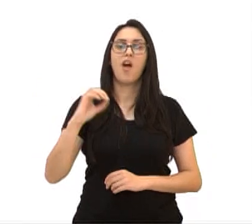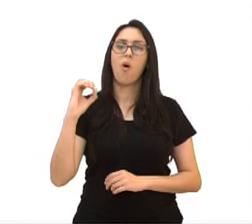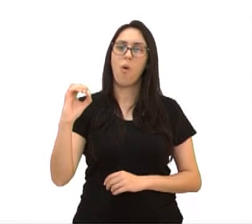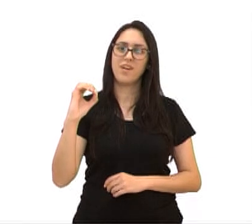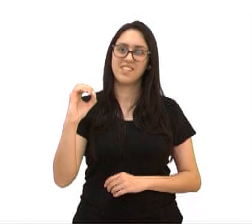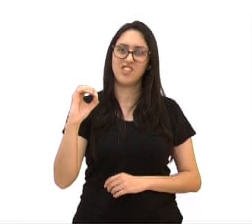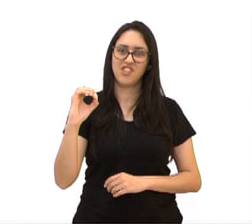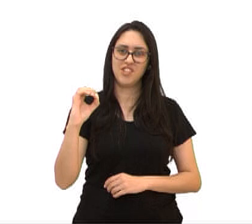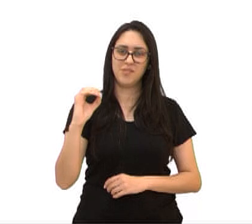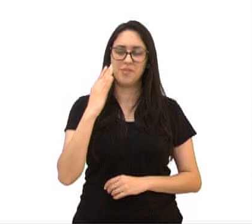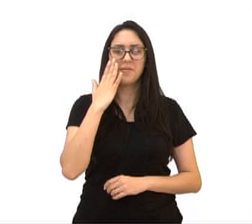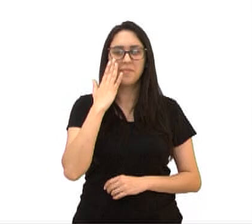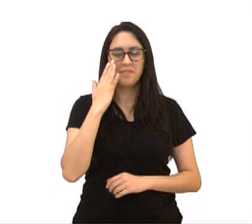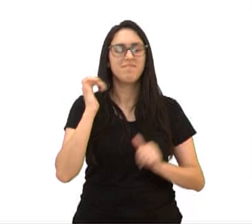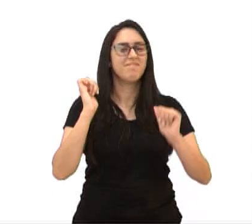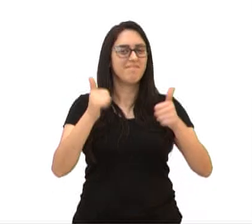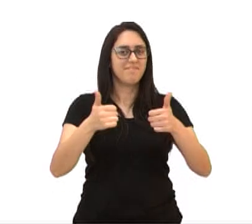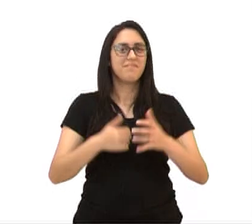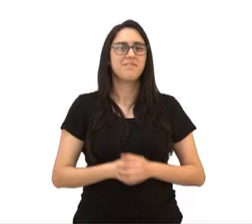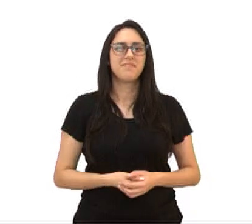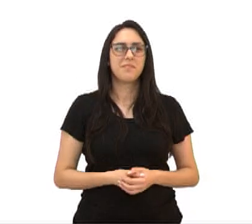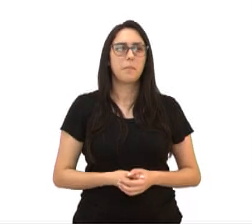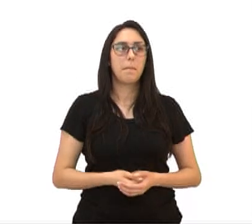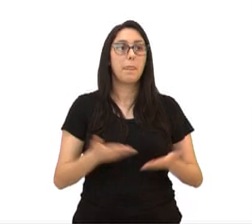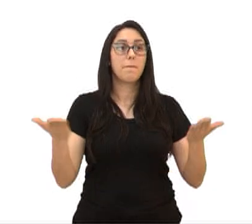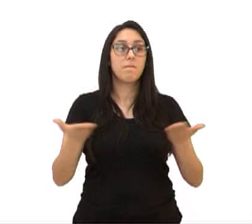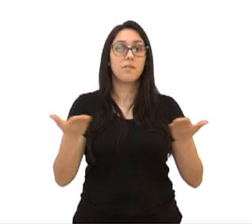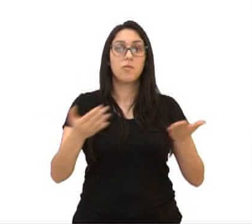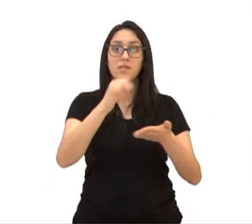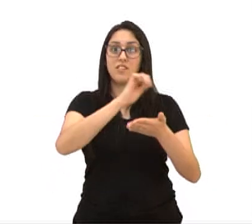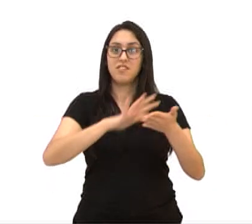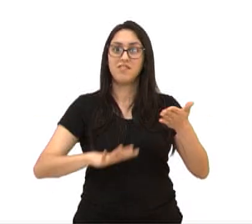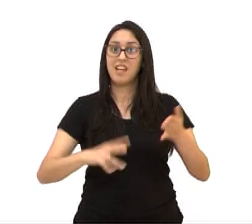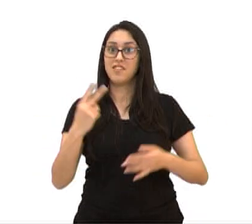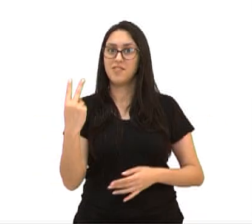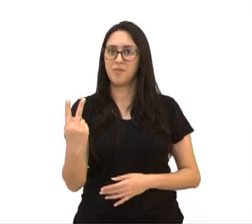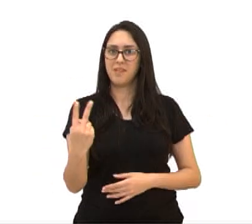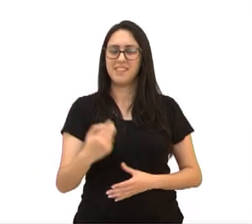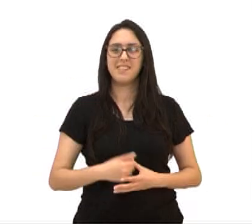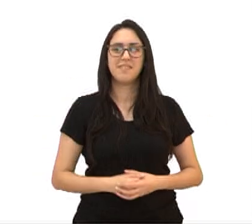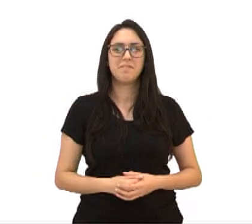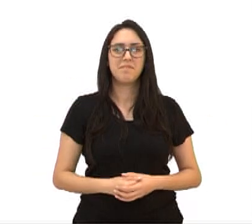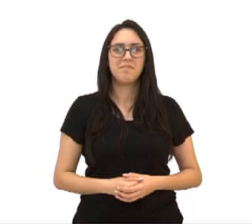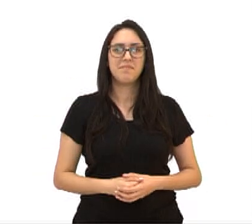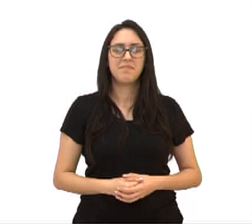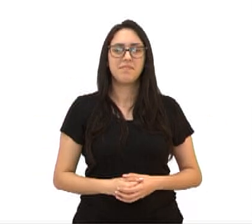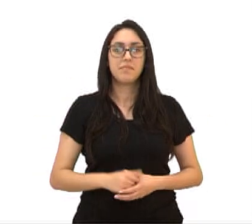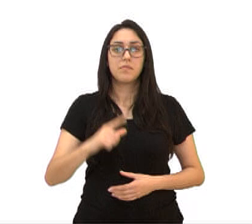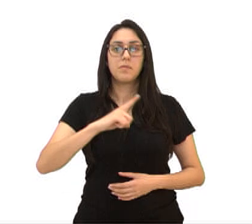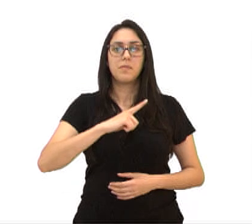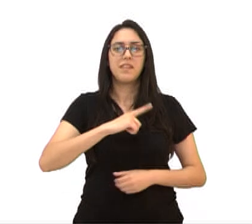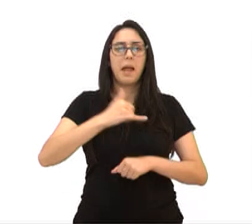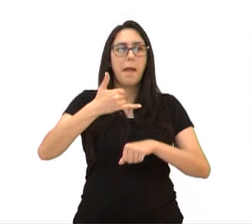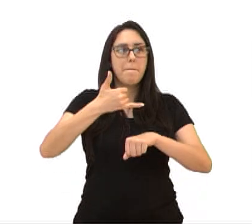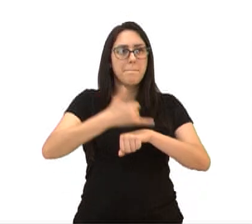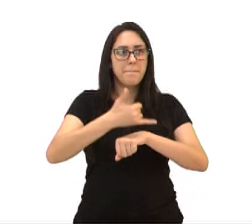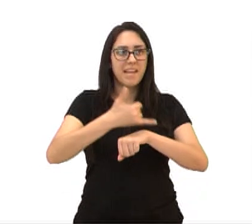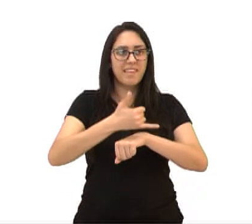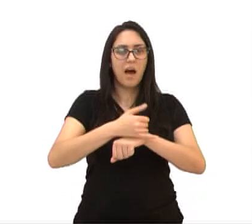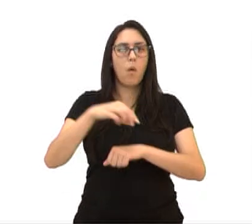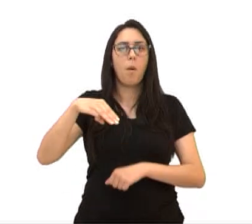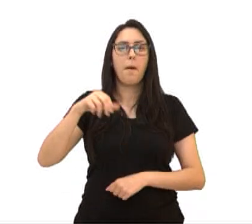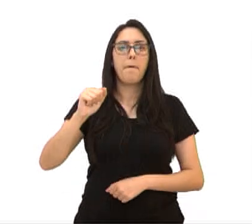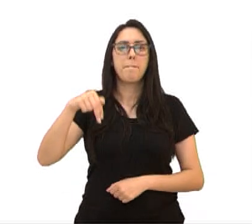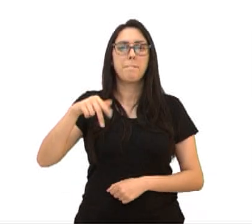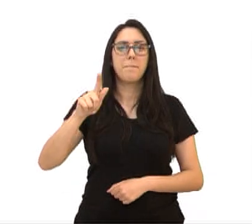oxigênio. Muito bem. Agora vamos então para a atividade 2. A produção do metal manganês é realizada